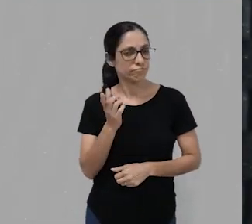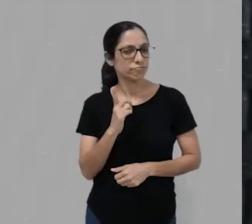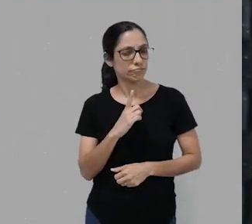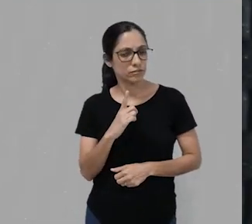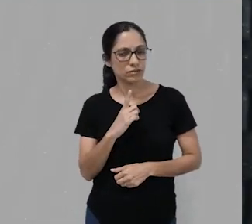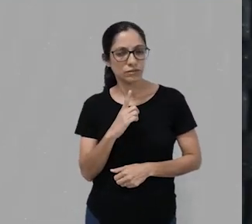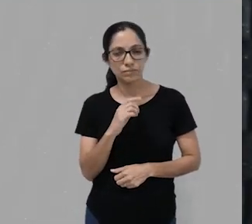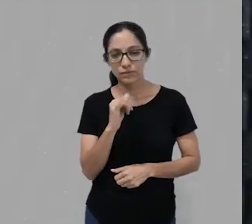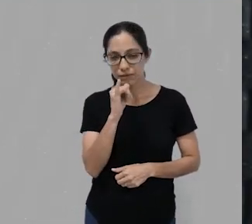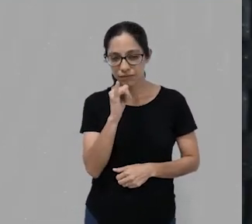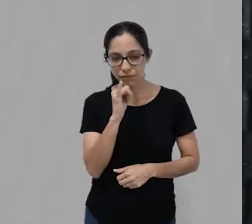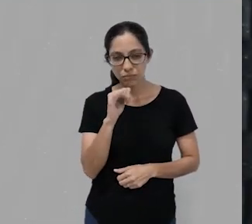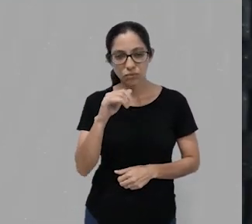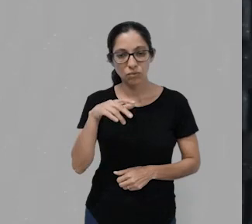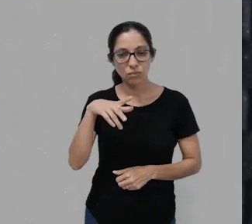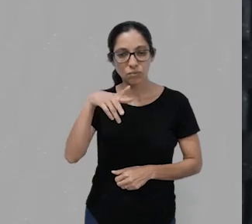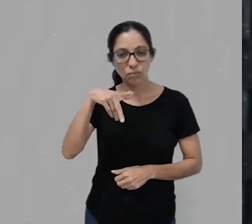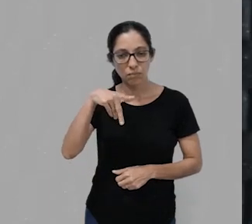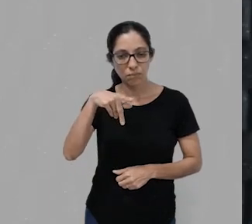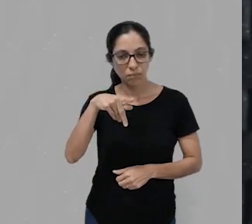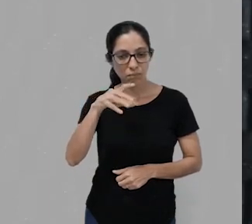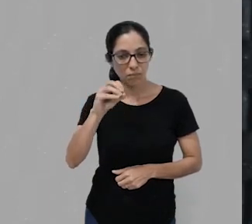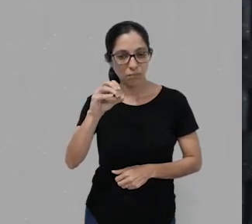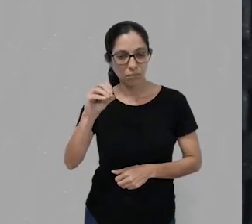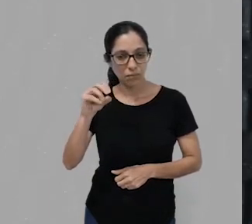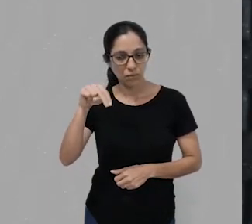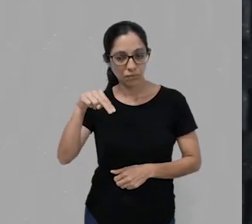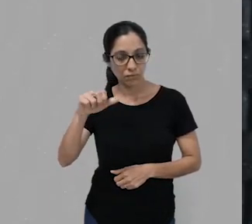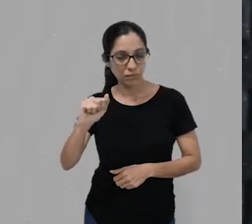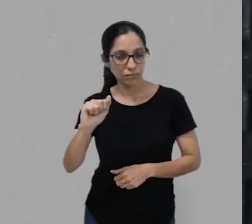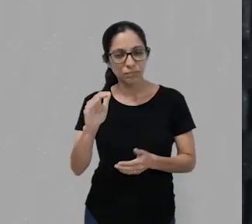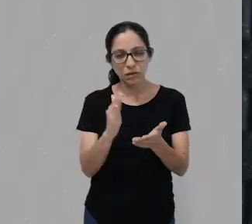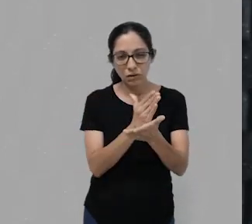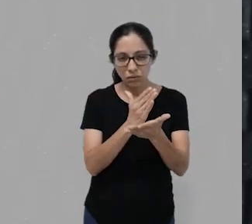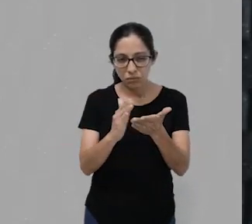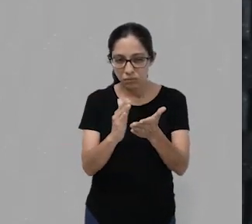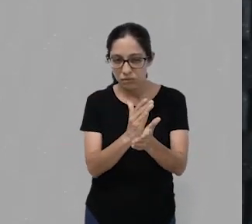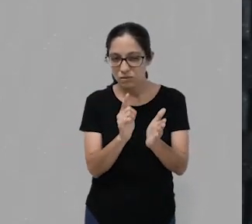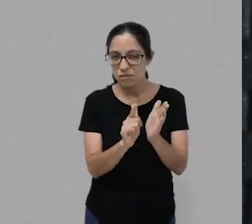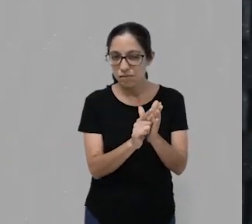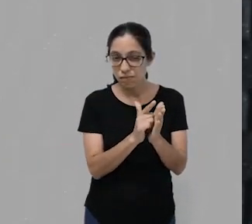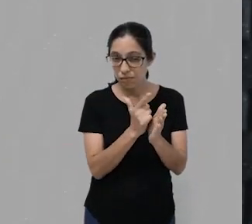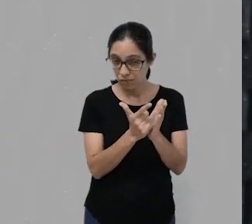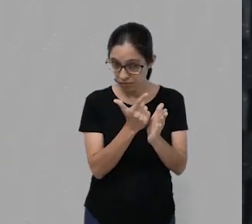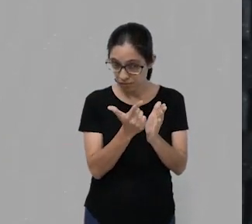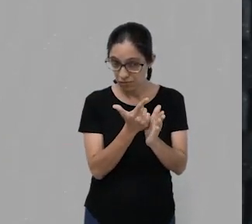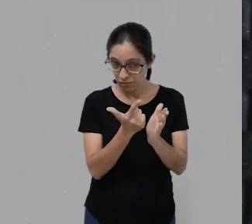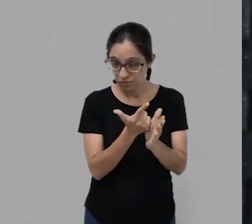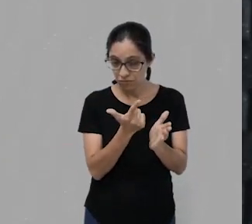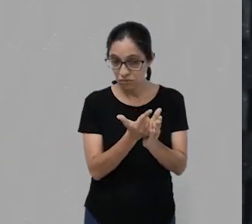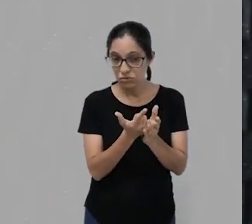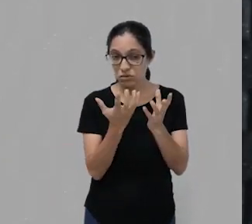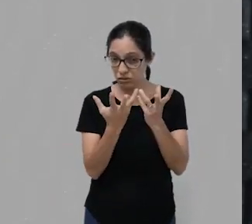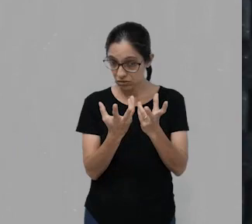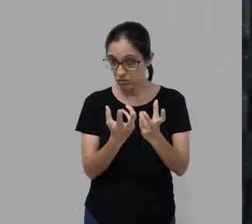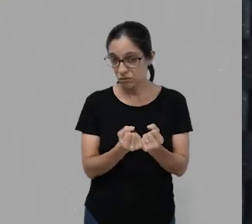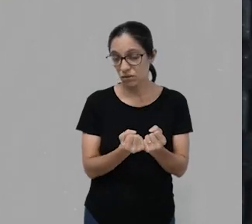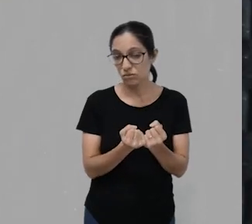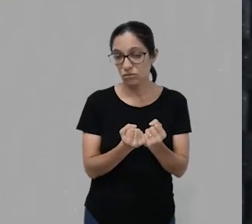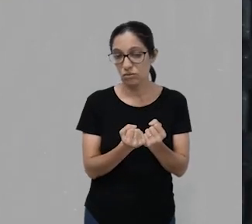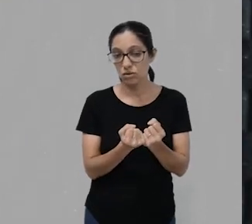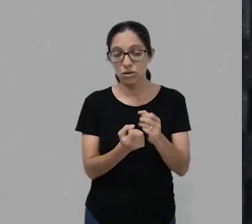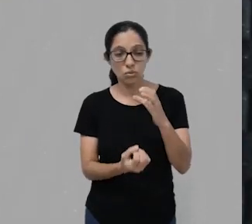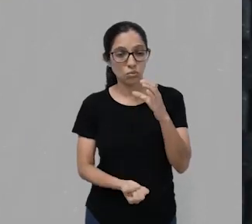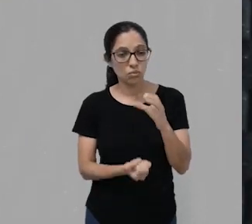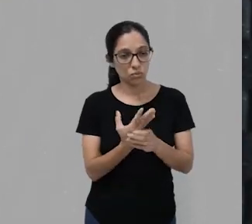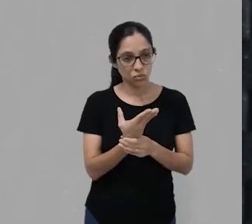o Pona, como eu já falei para vocês. Algumas literaturas aceitam que o badminton ele surgiu na